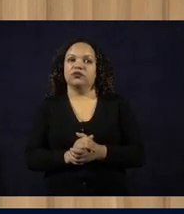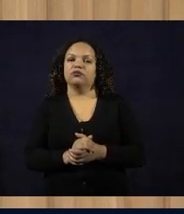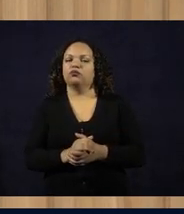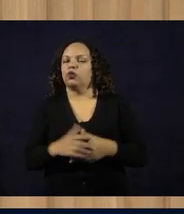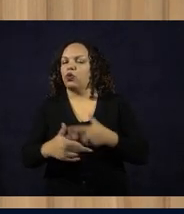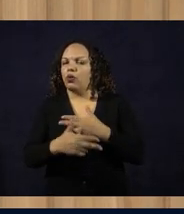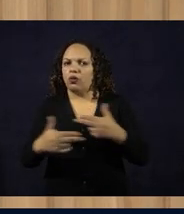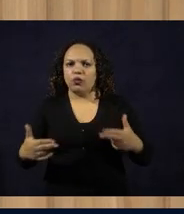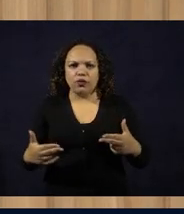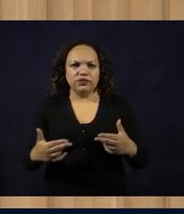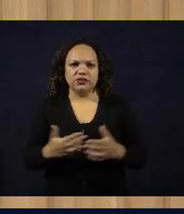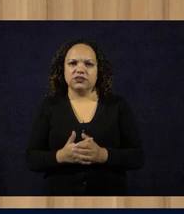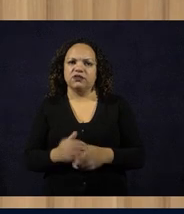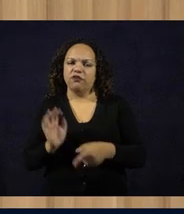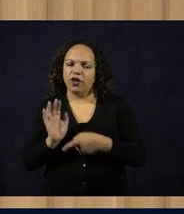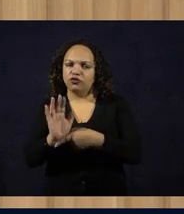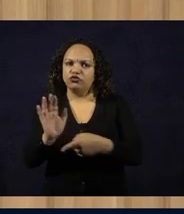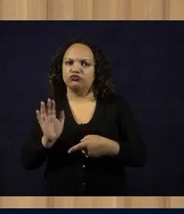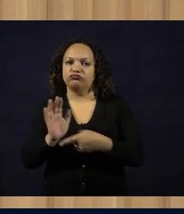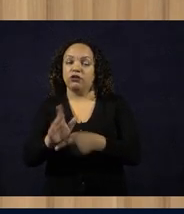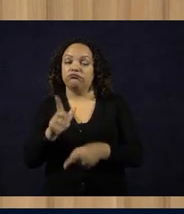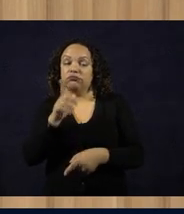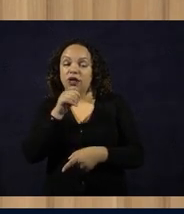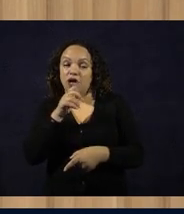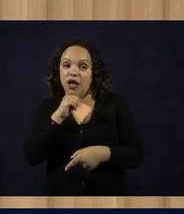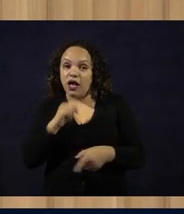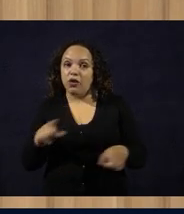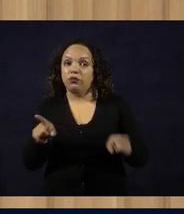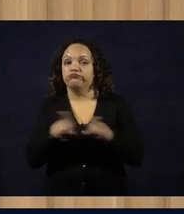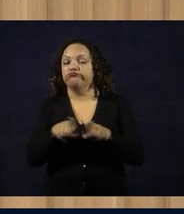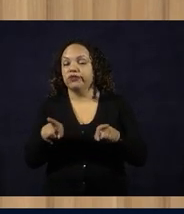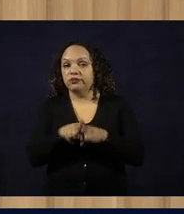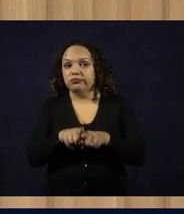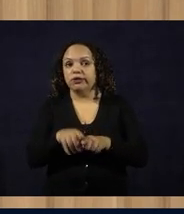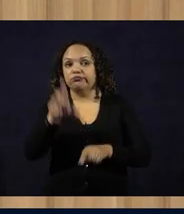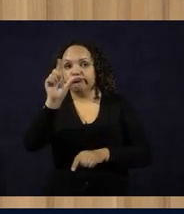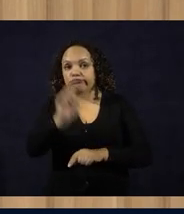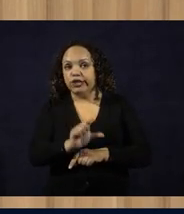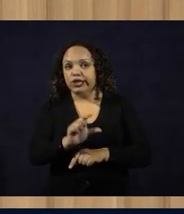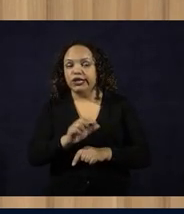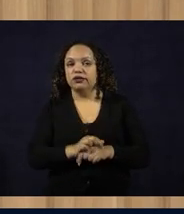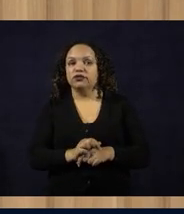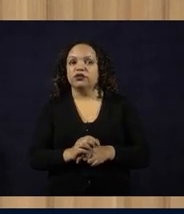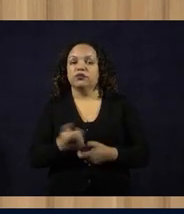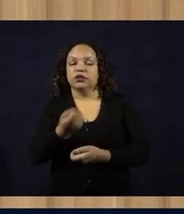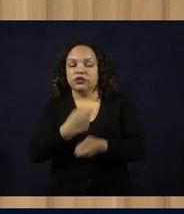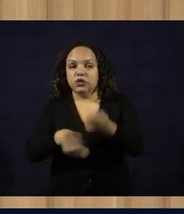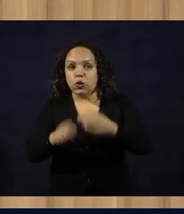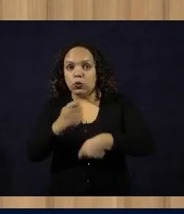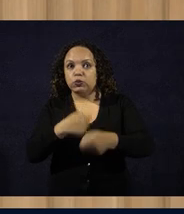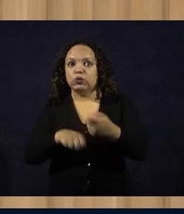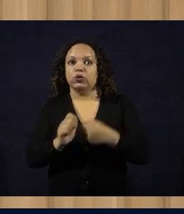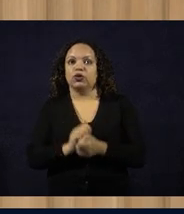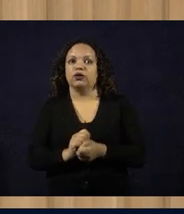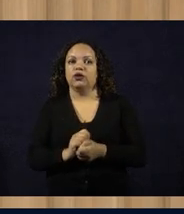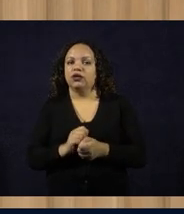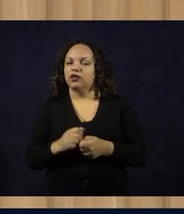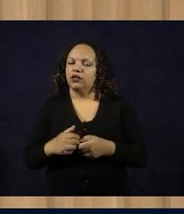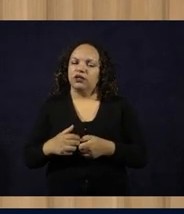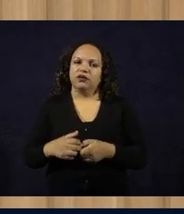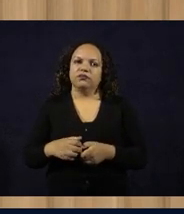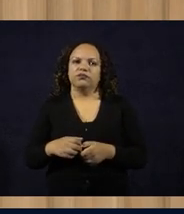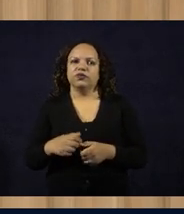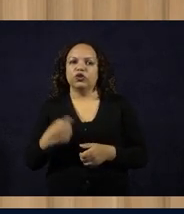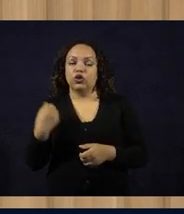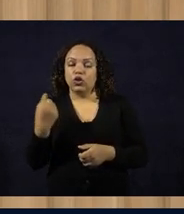vai nos ajudar a consumir menos água na irrigação quando houver mais efetivamente a necessidade da planta Então tem